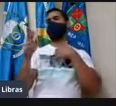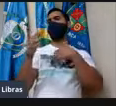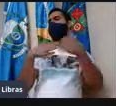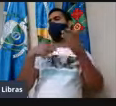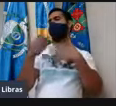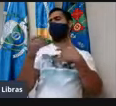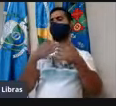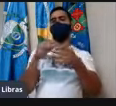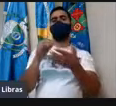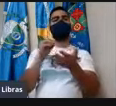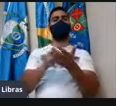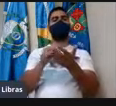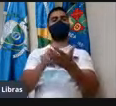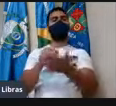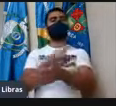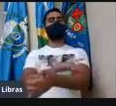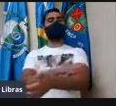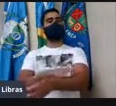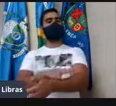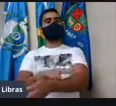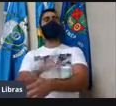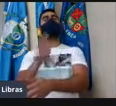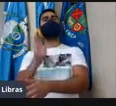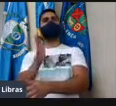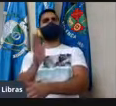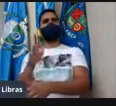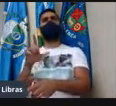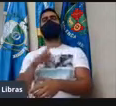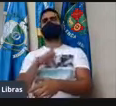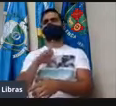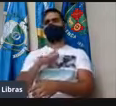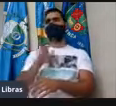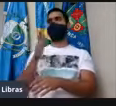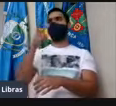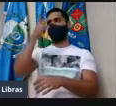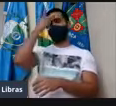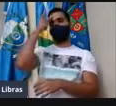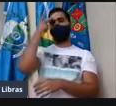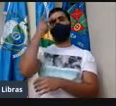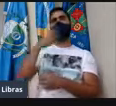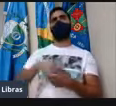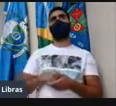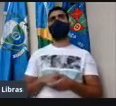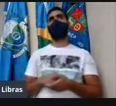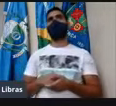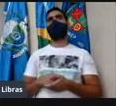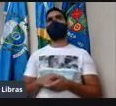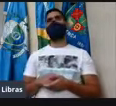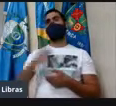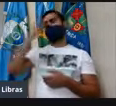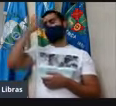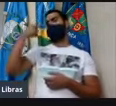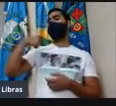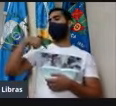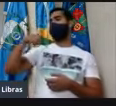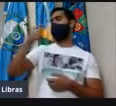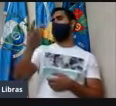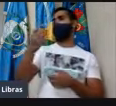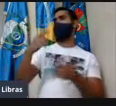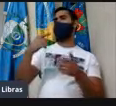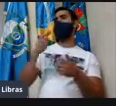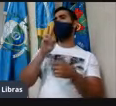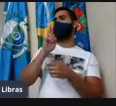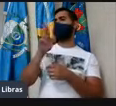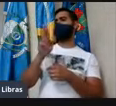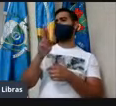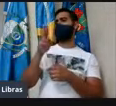forma grosseira, como já tive alguns relatos desse, de pessoas que foram lá e